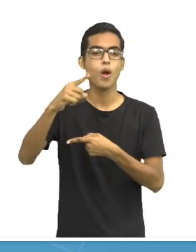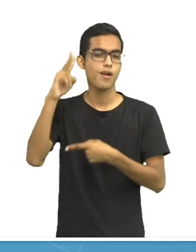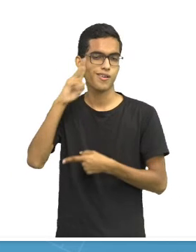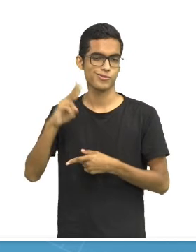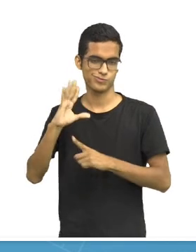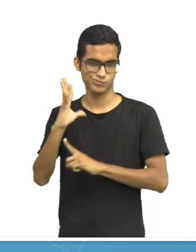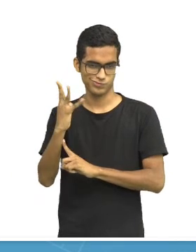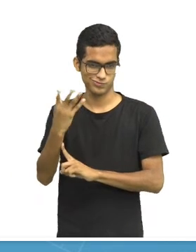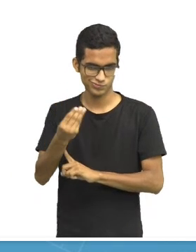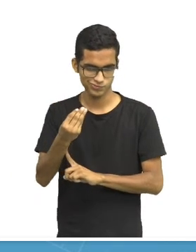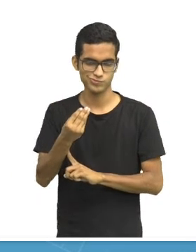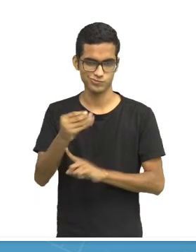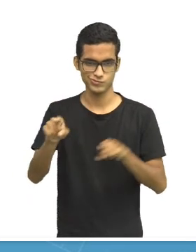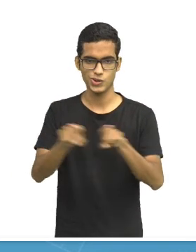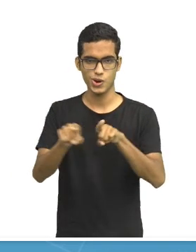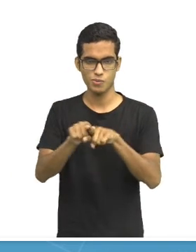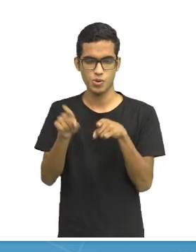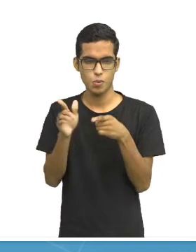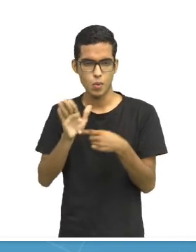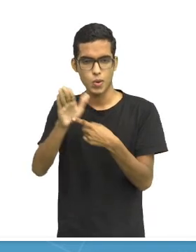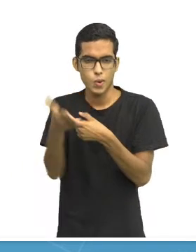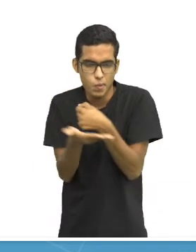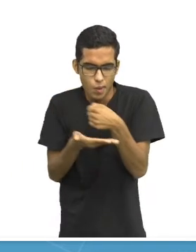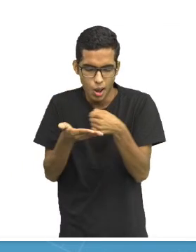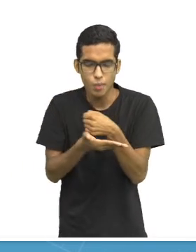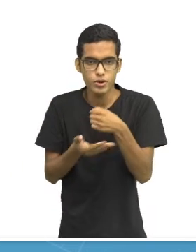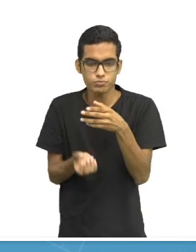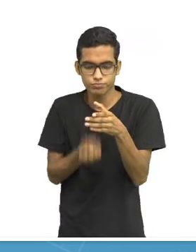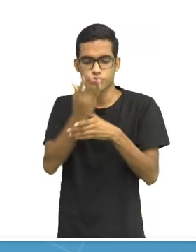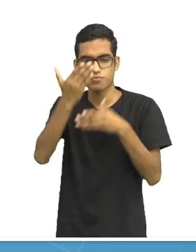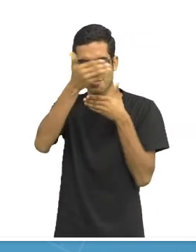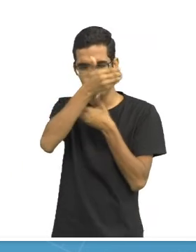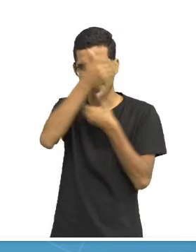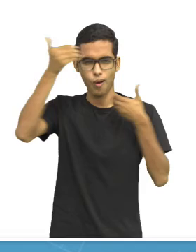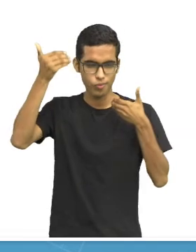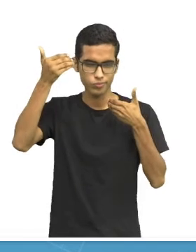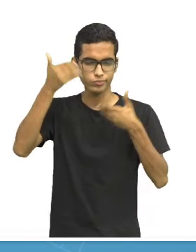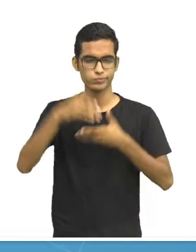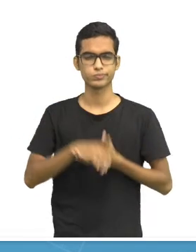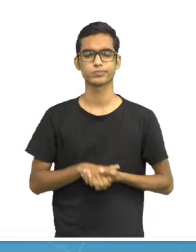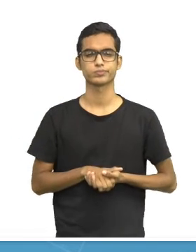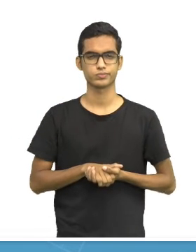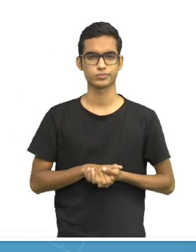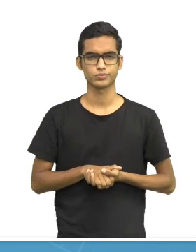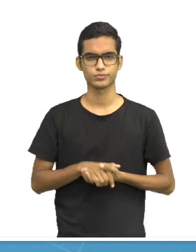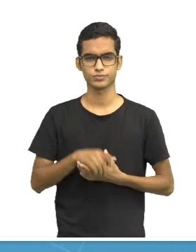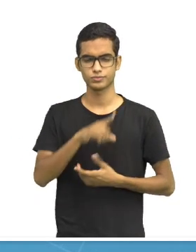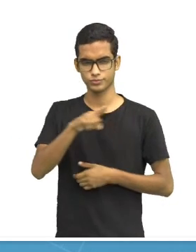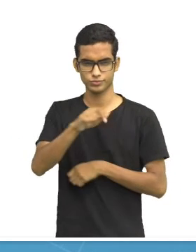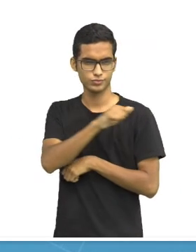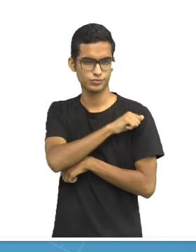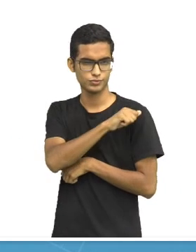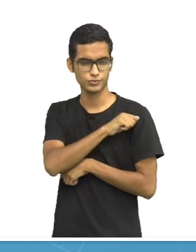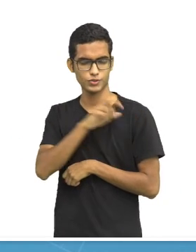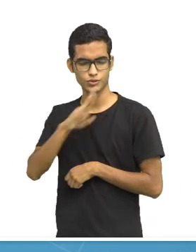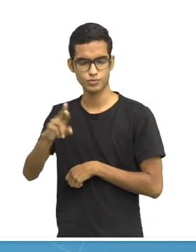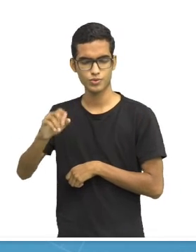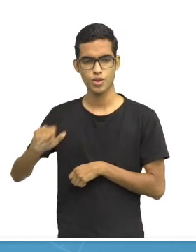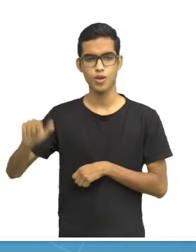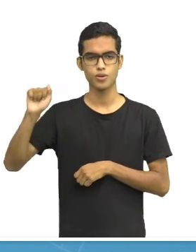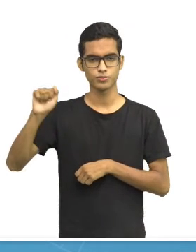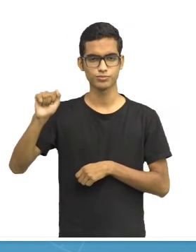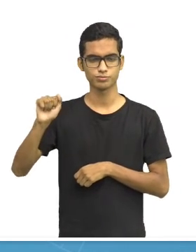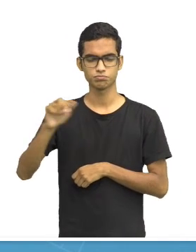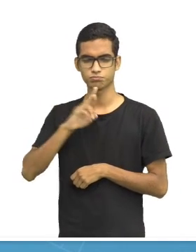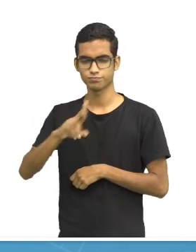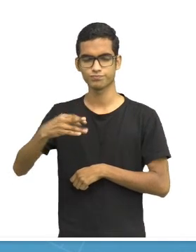arte, formando a base para o cubismo. Então, quem respondeu a letra A, então,